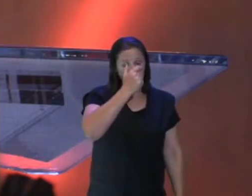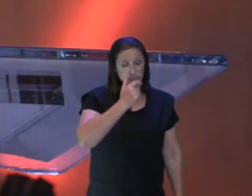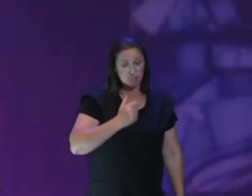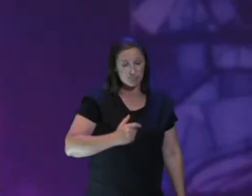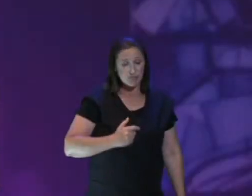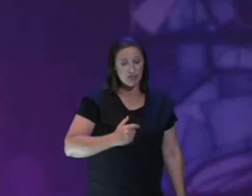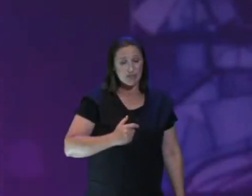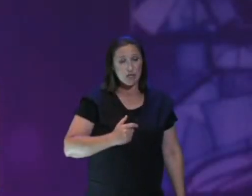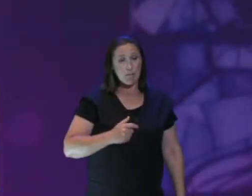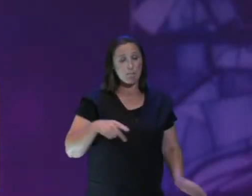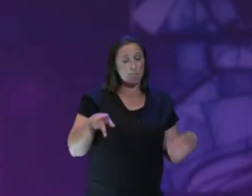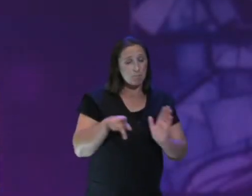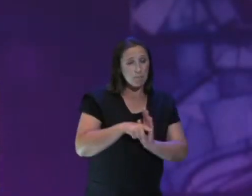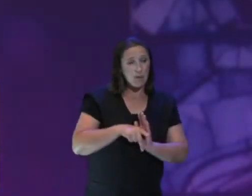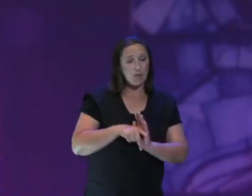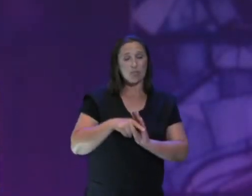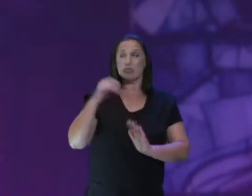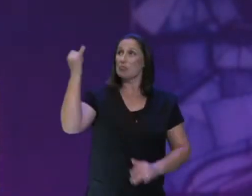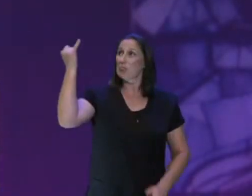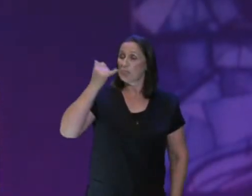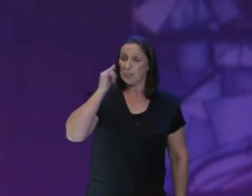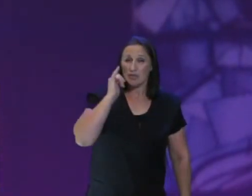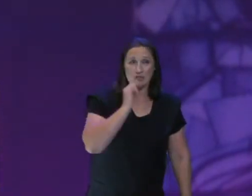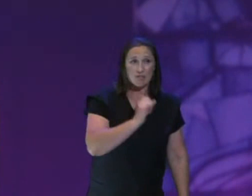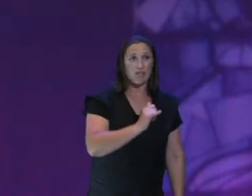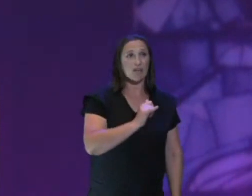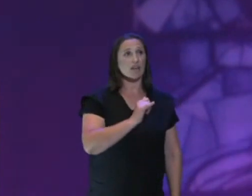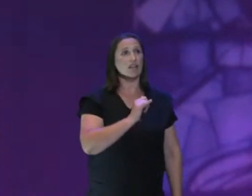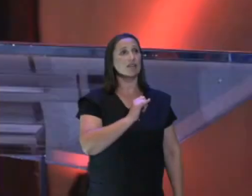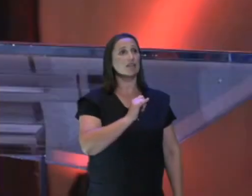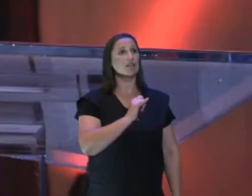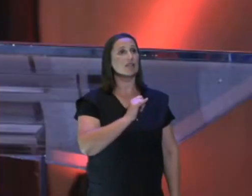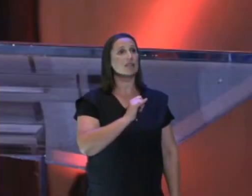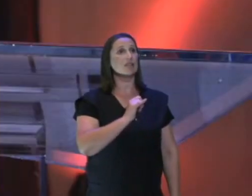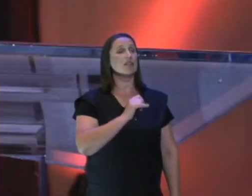enquanto ministro de Deus, profeta, tinha sido